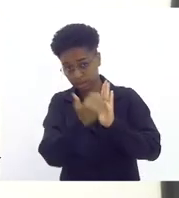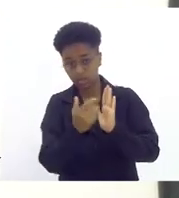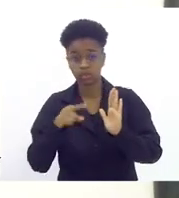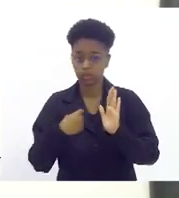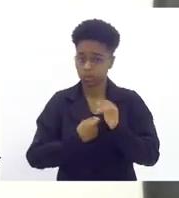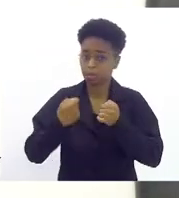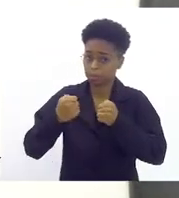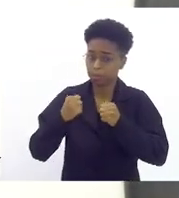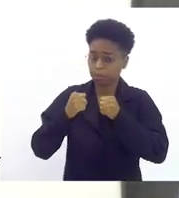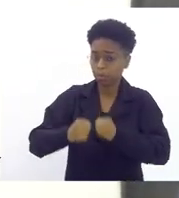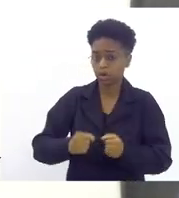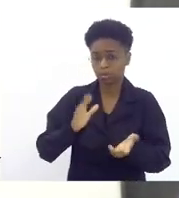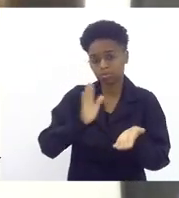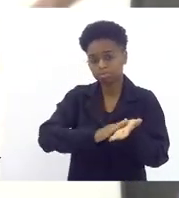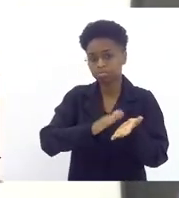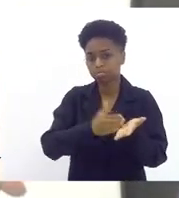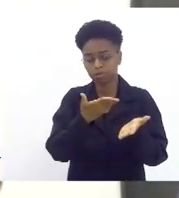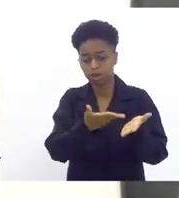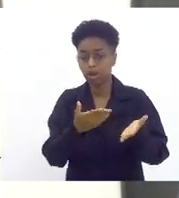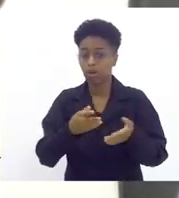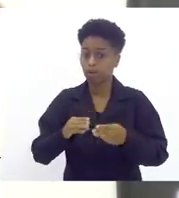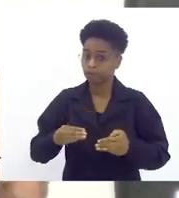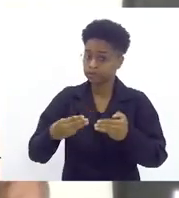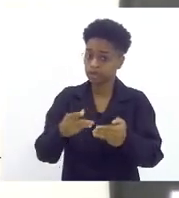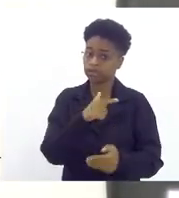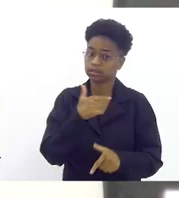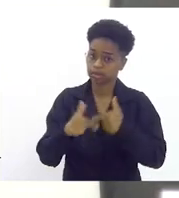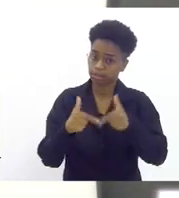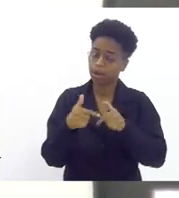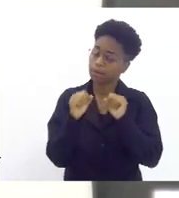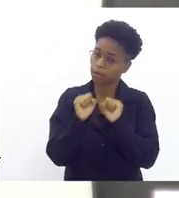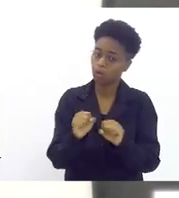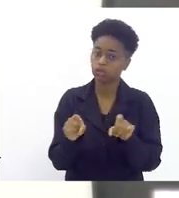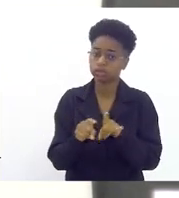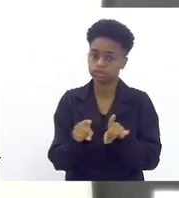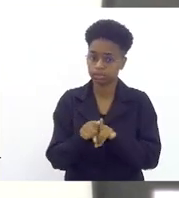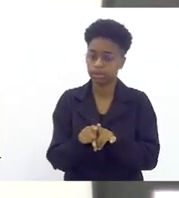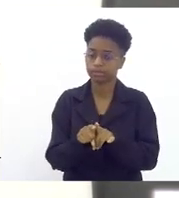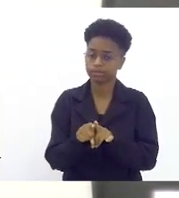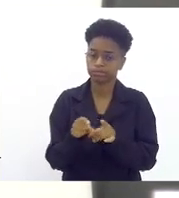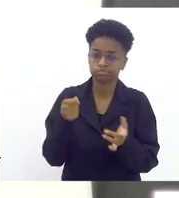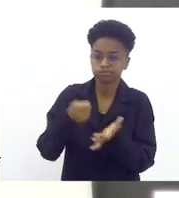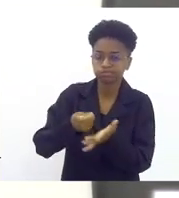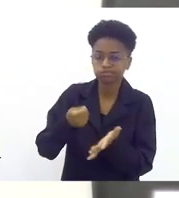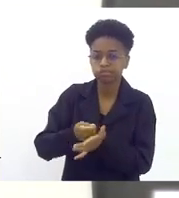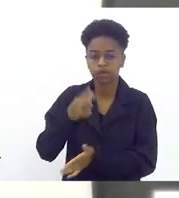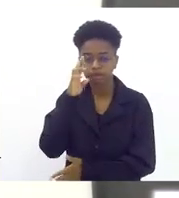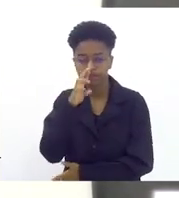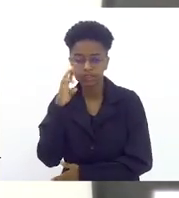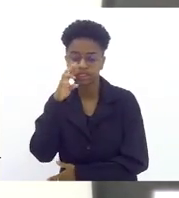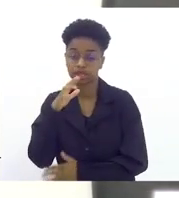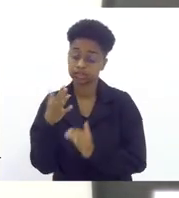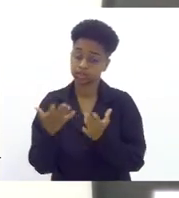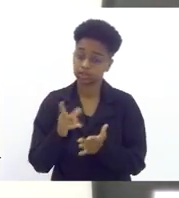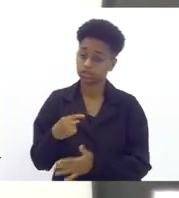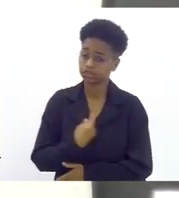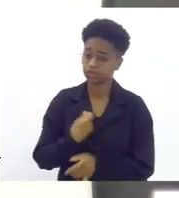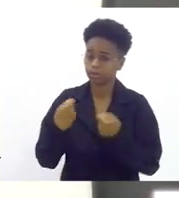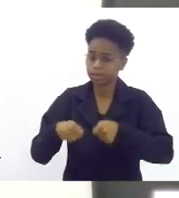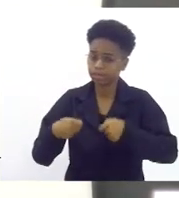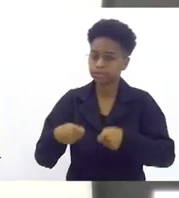cobrar, né, o próprio Ministério do Trabalho pode cobrar, fiscalizar. Então, a gente precisa